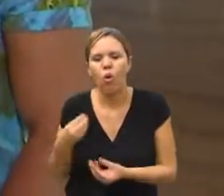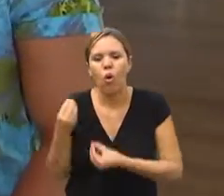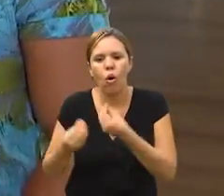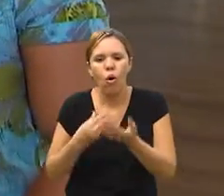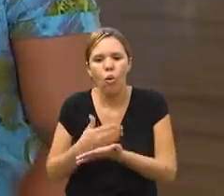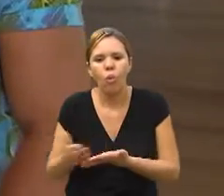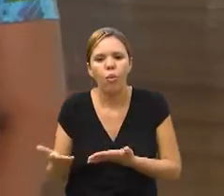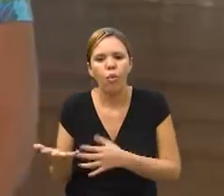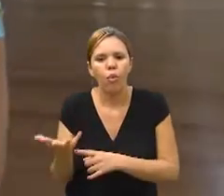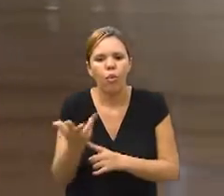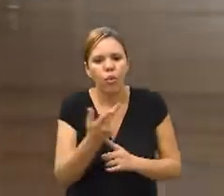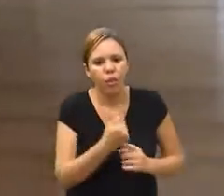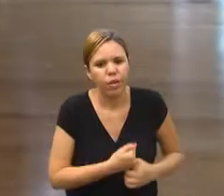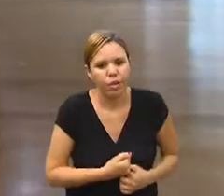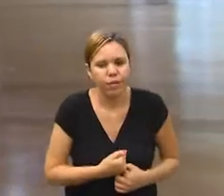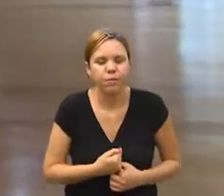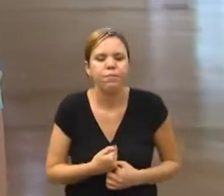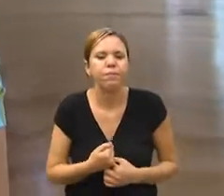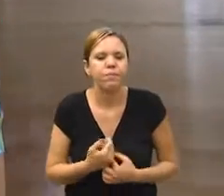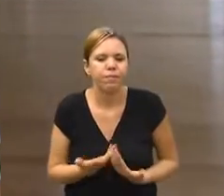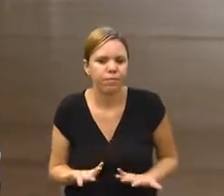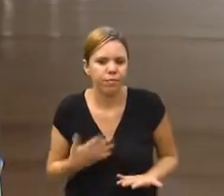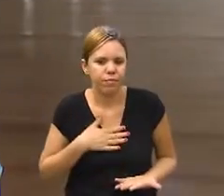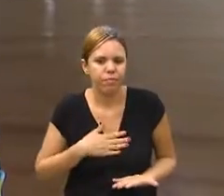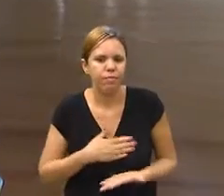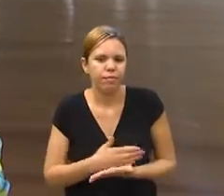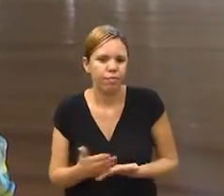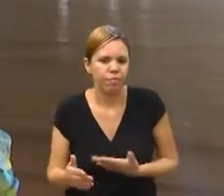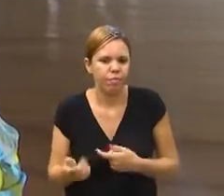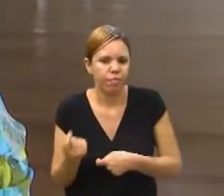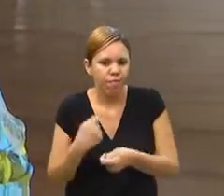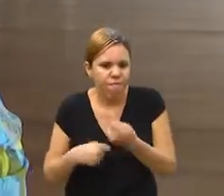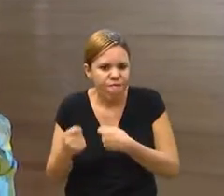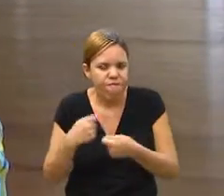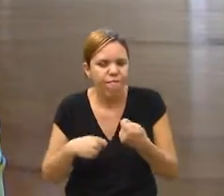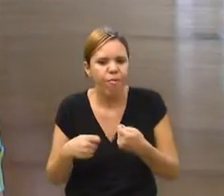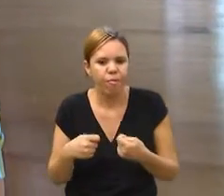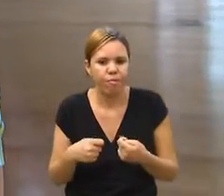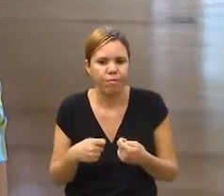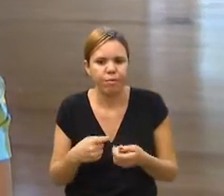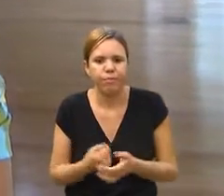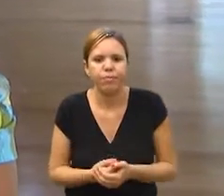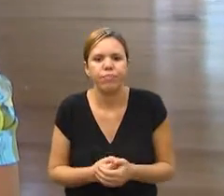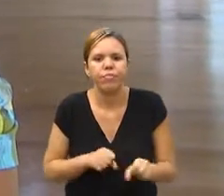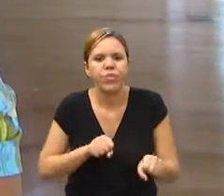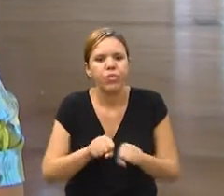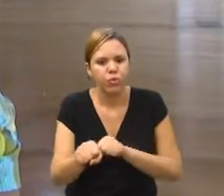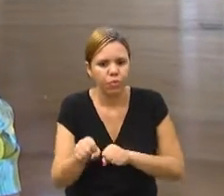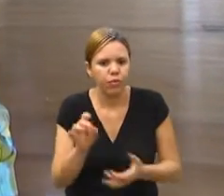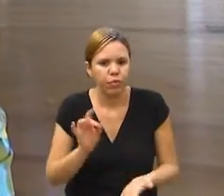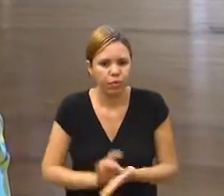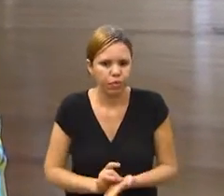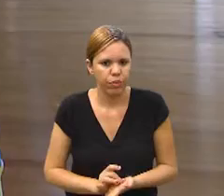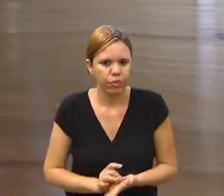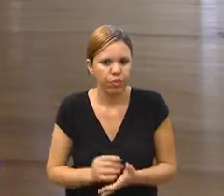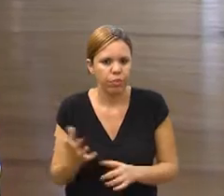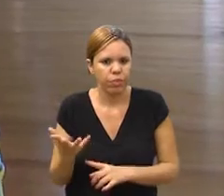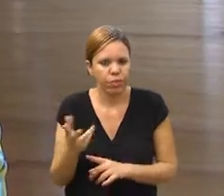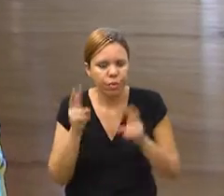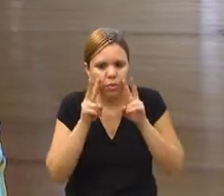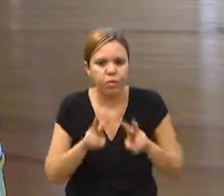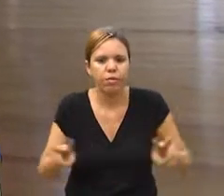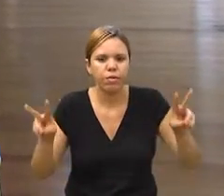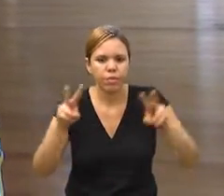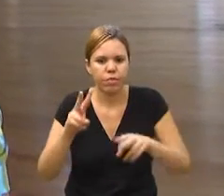paixão pelas artes. Olha, eu comecei a estudar economia e me formei, na verdade, em artes visuais